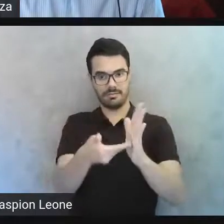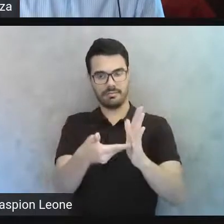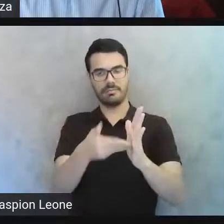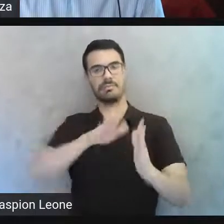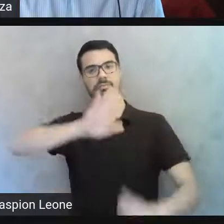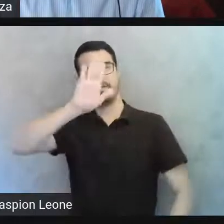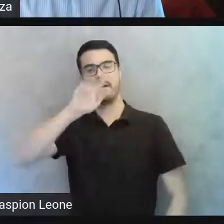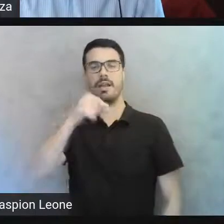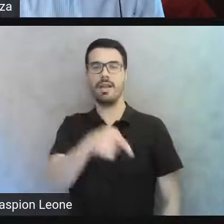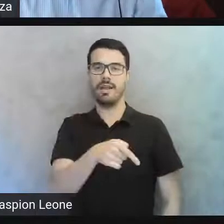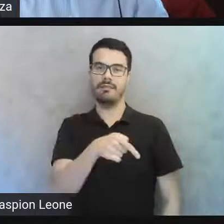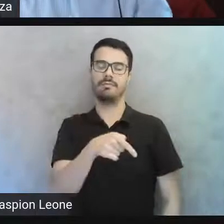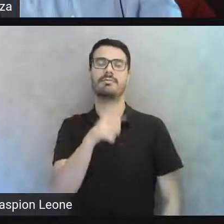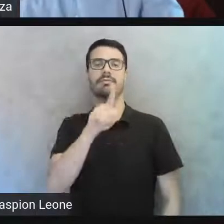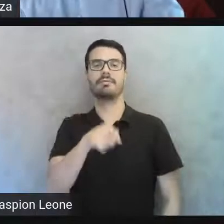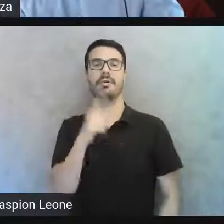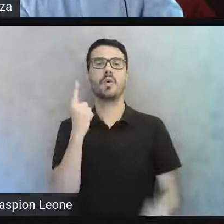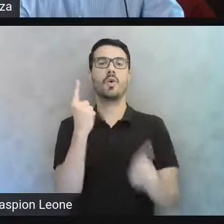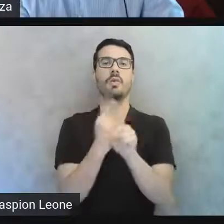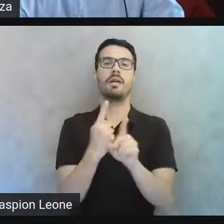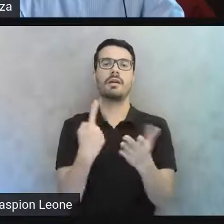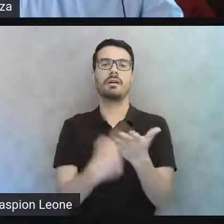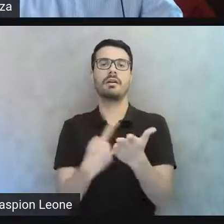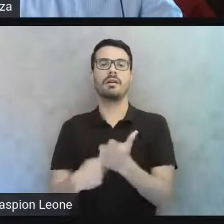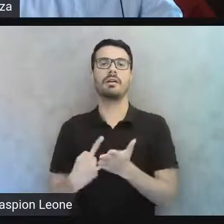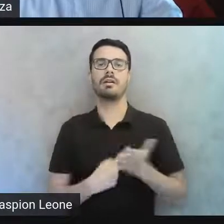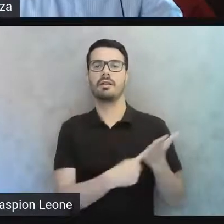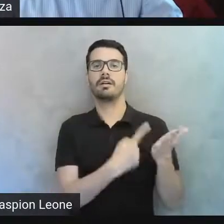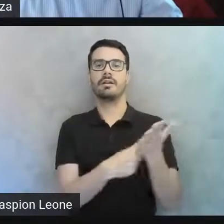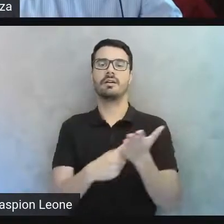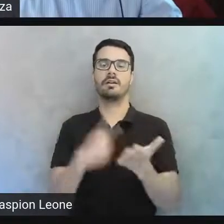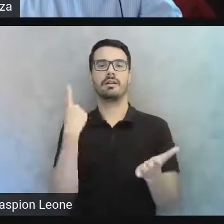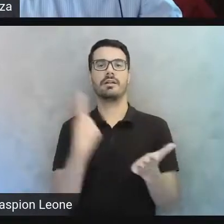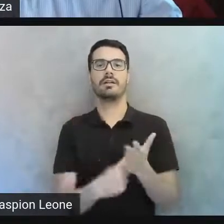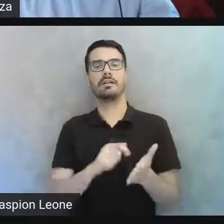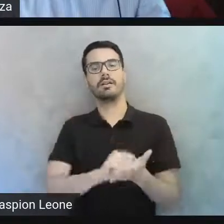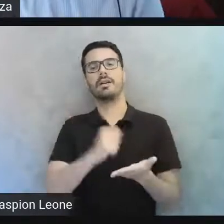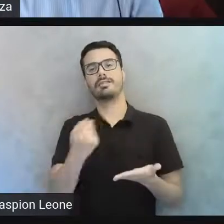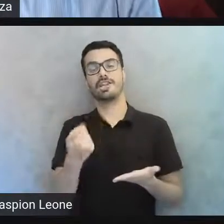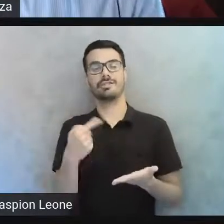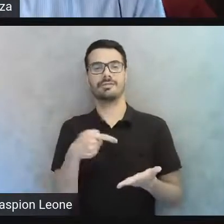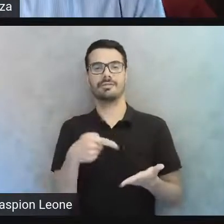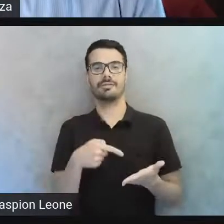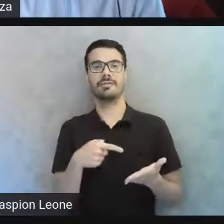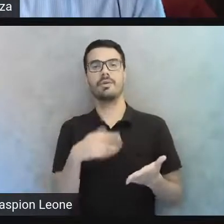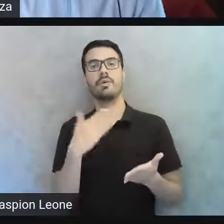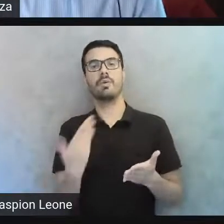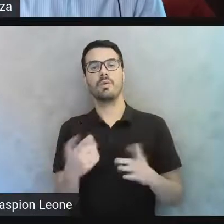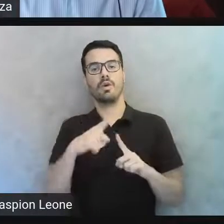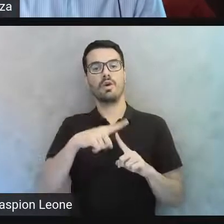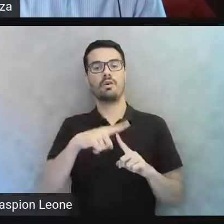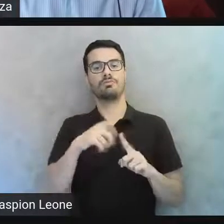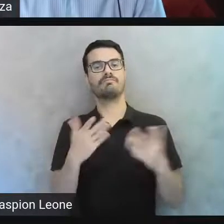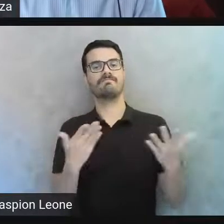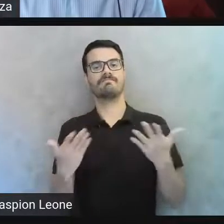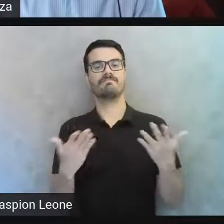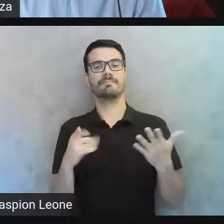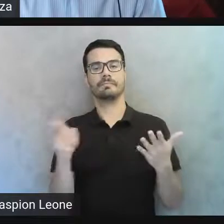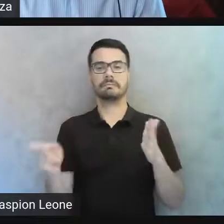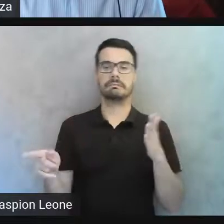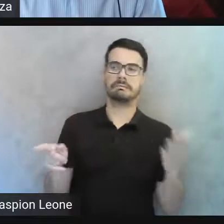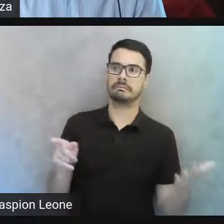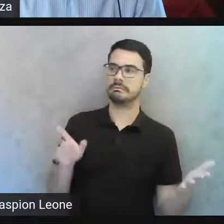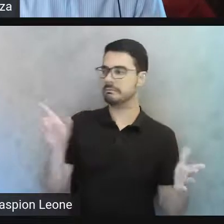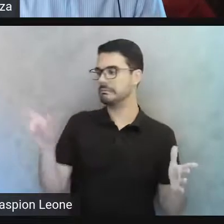É achar exatamente, dentre opções que estão na mesa, que tipo de meio termo pode